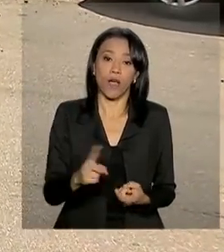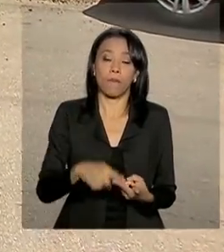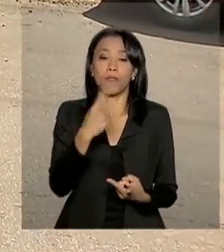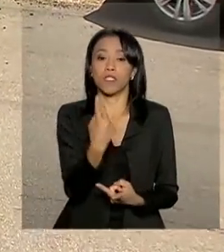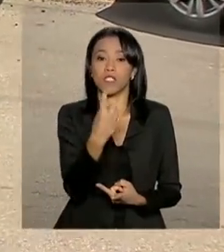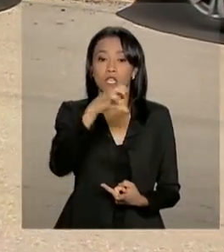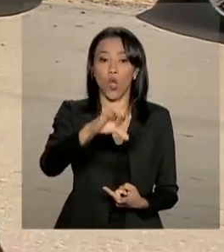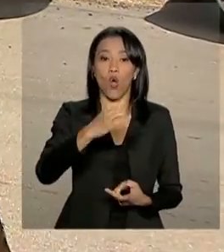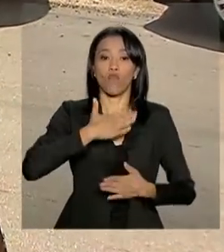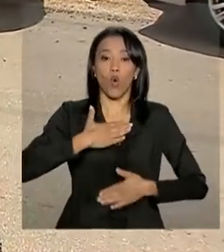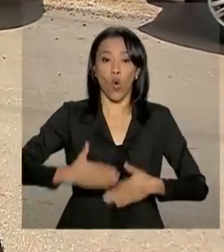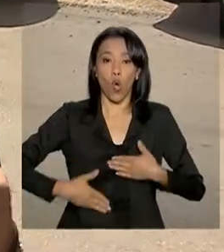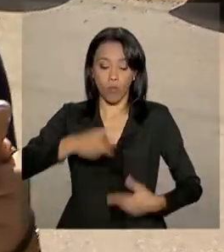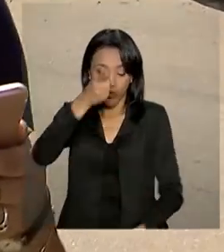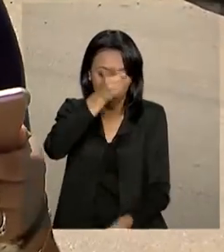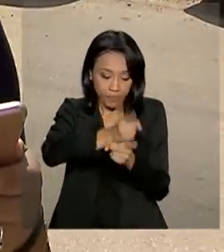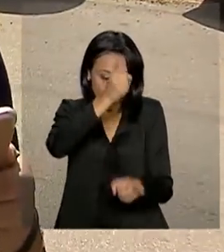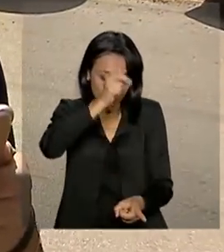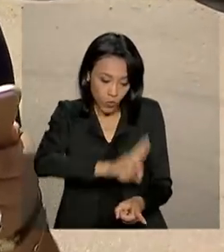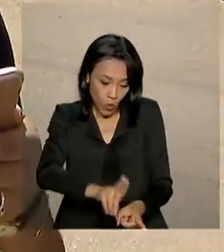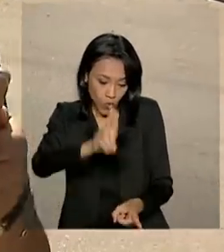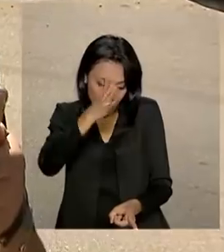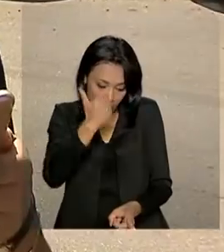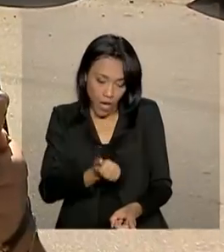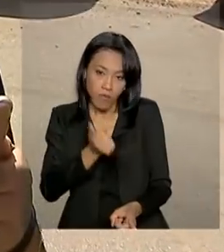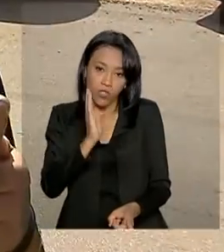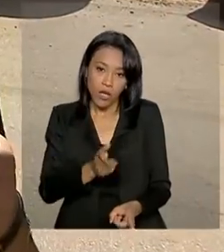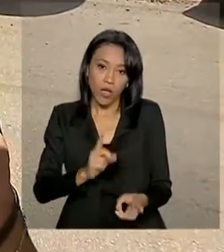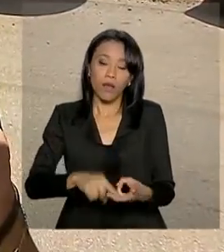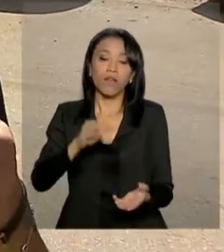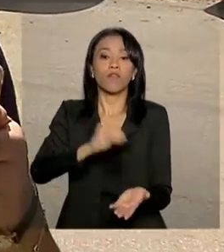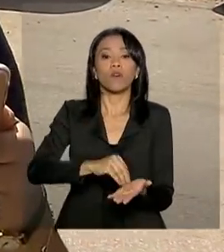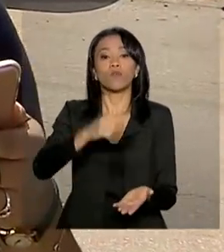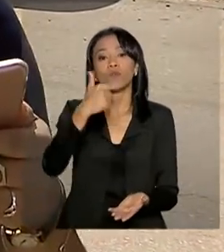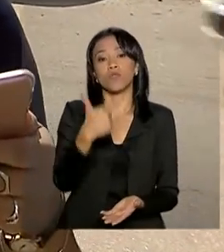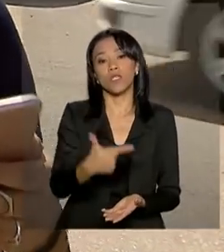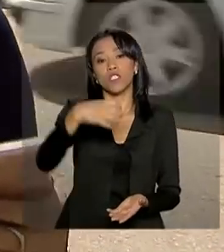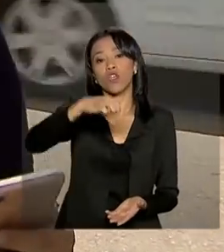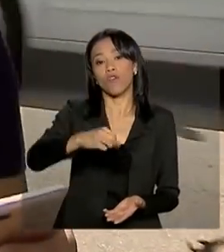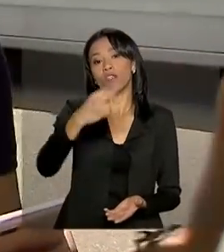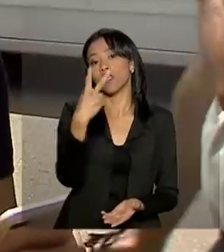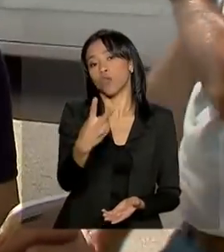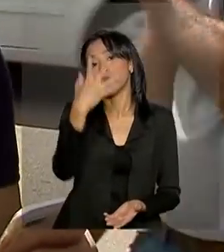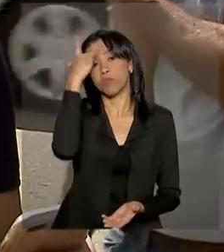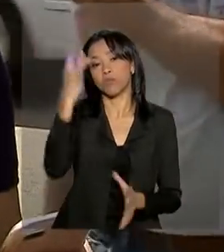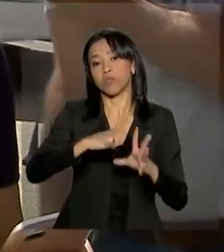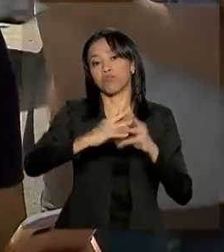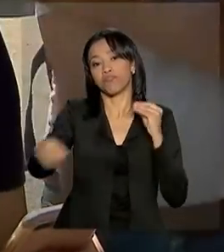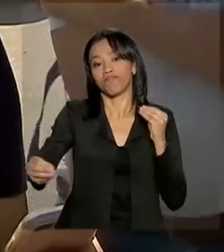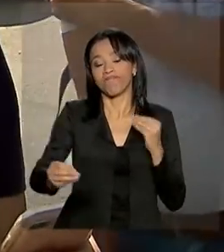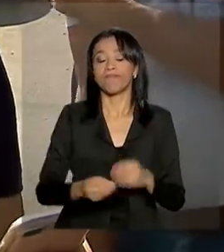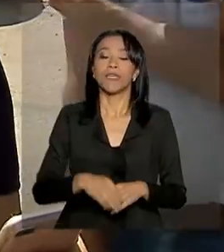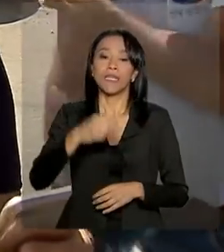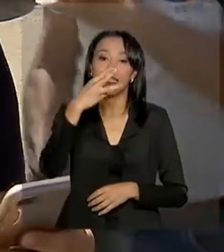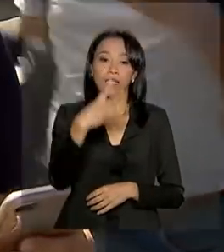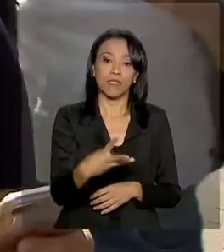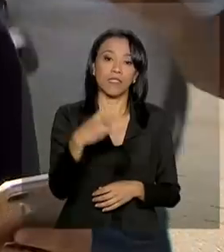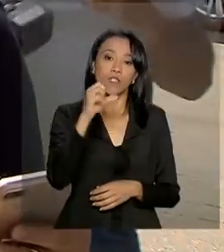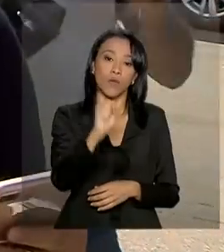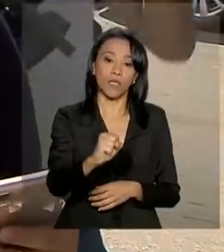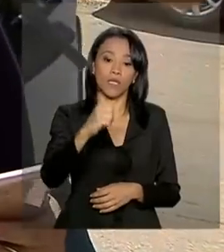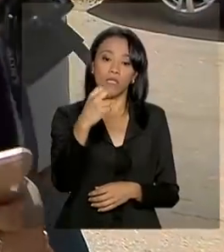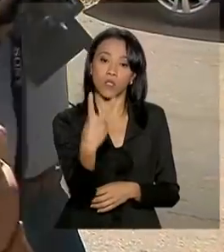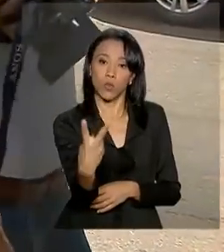19 corpos foram identificados, há ainda 292 desaparecidos e